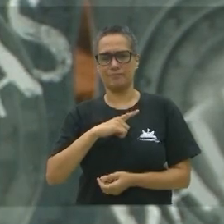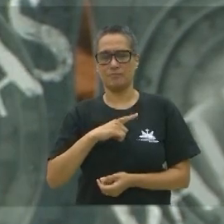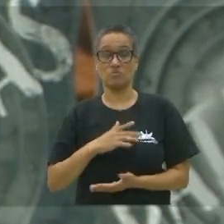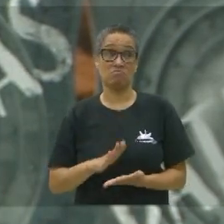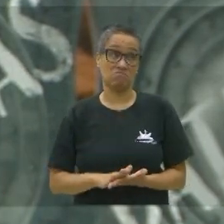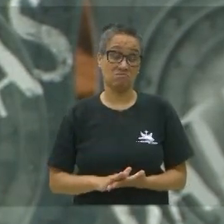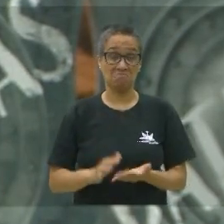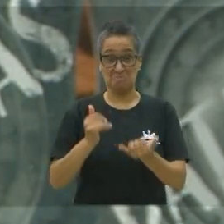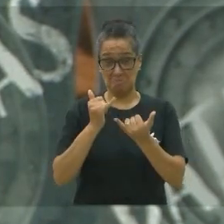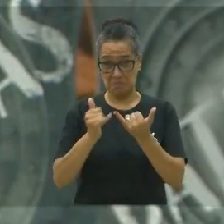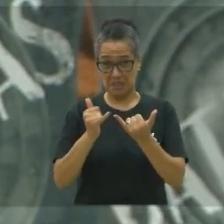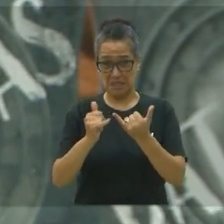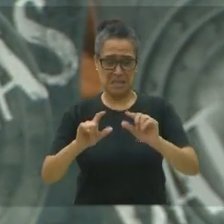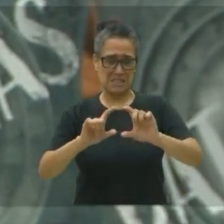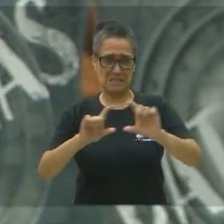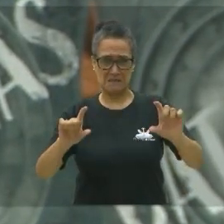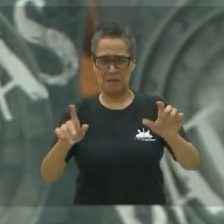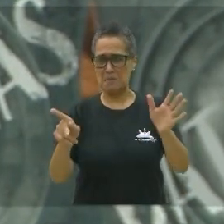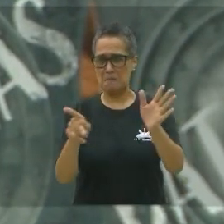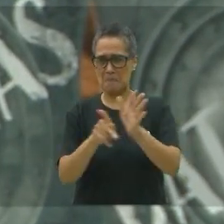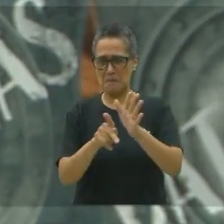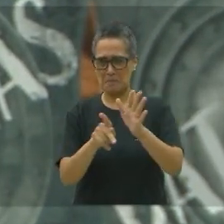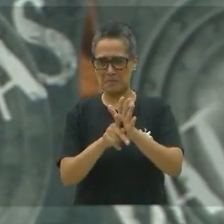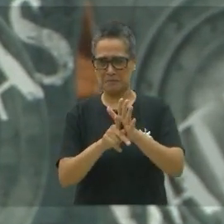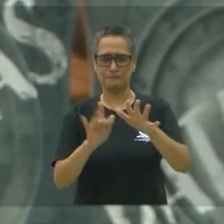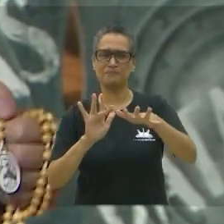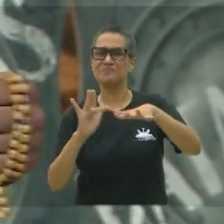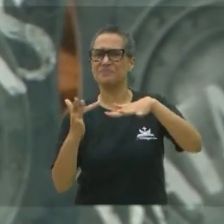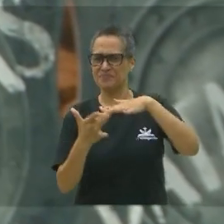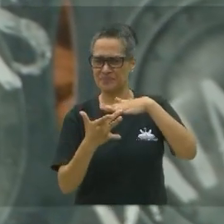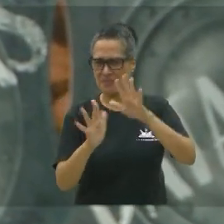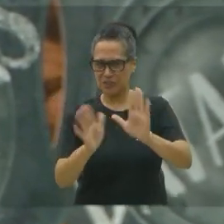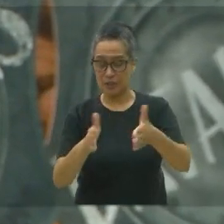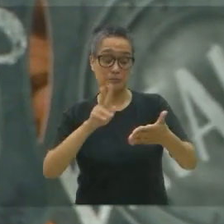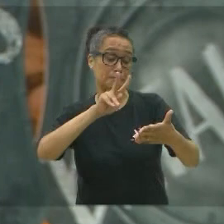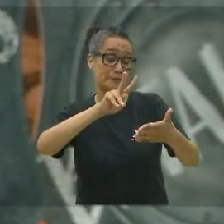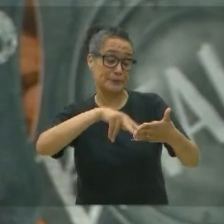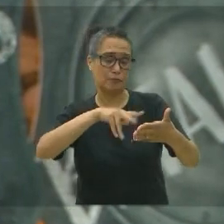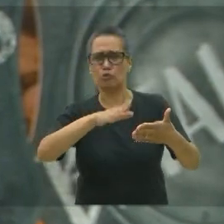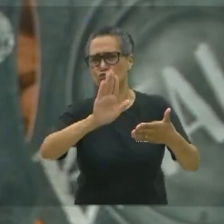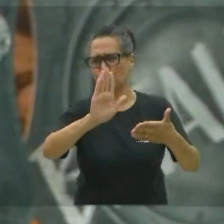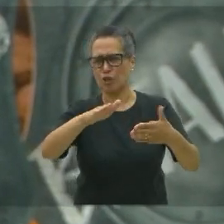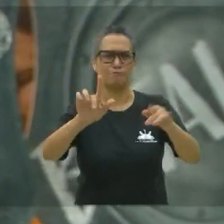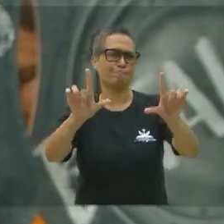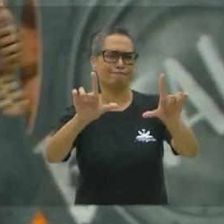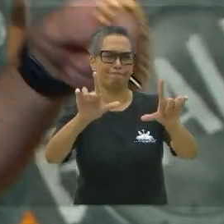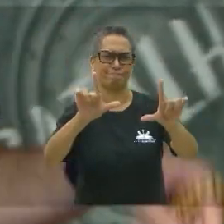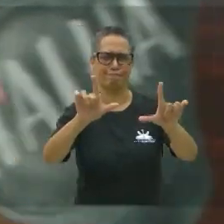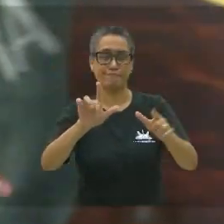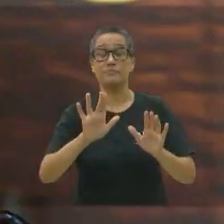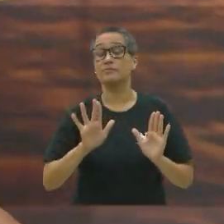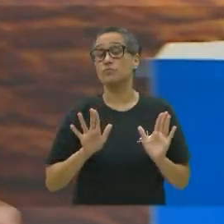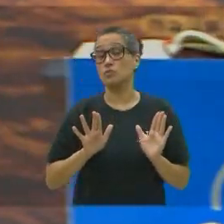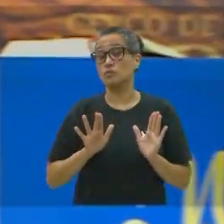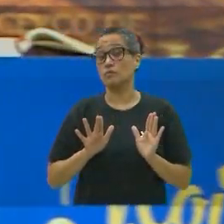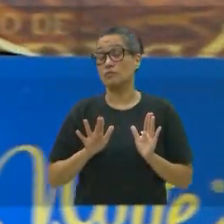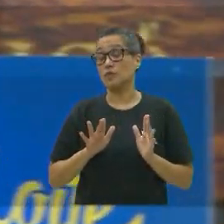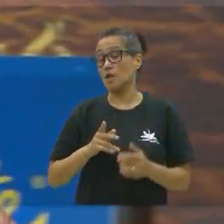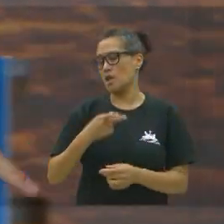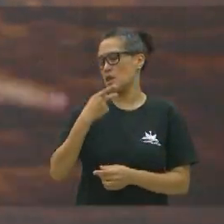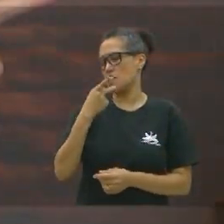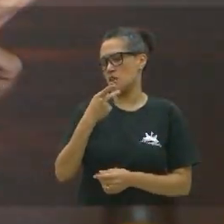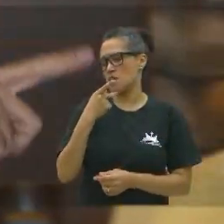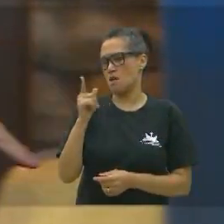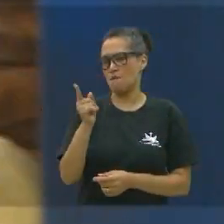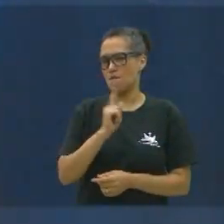Parece frase de rede social, você já deve ter lido. Não fale o tamanho